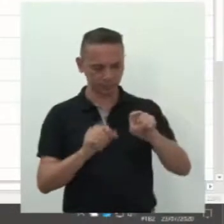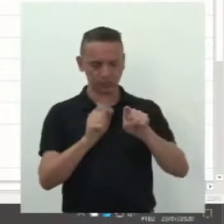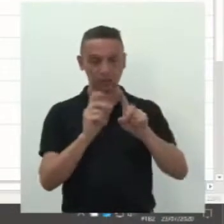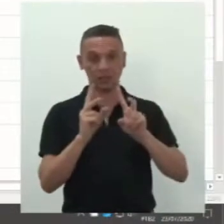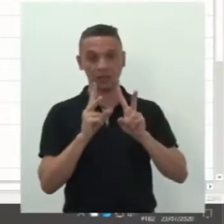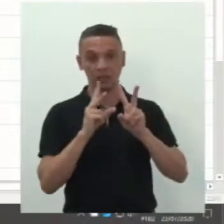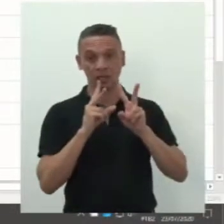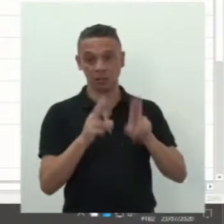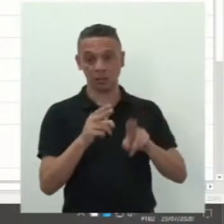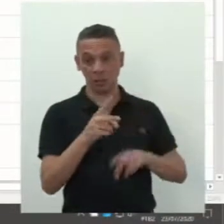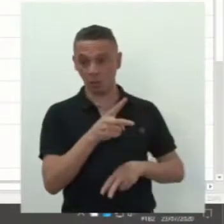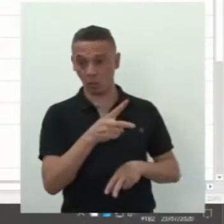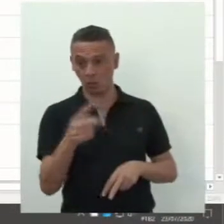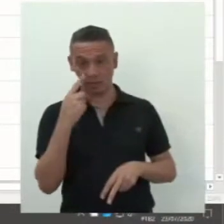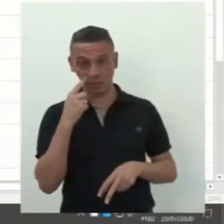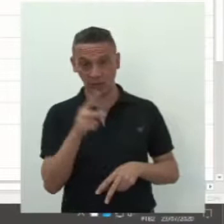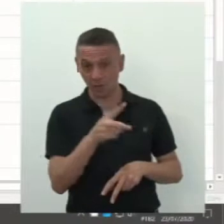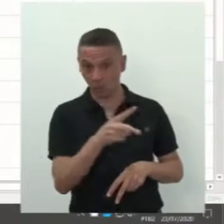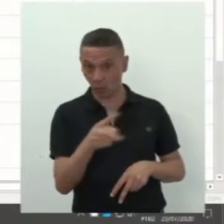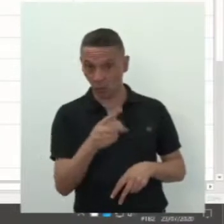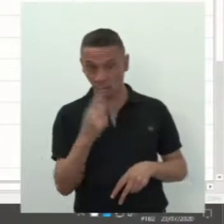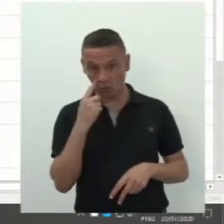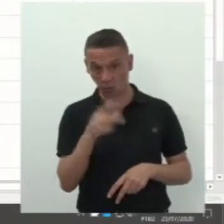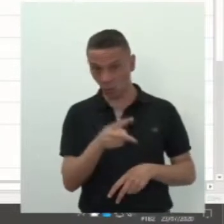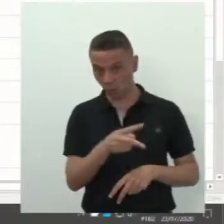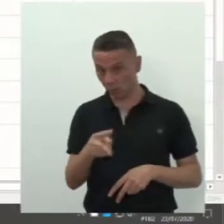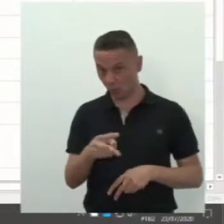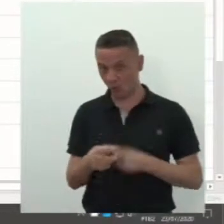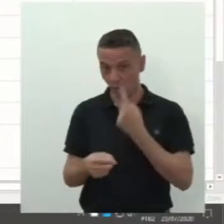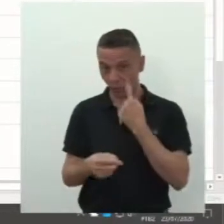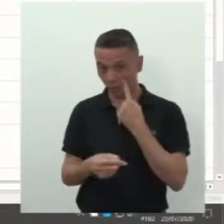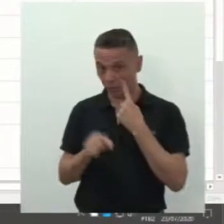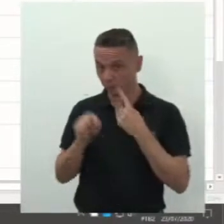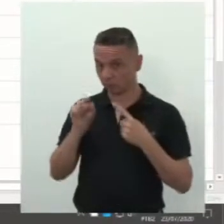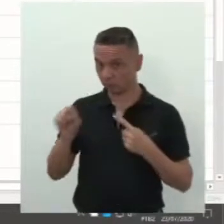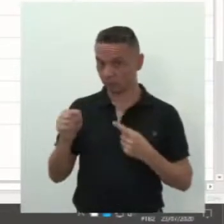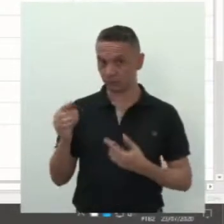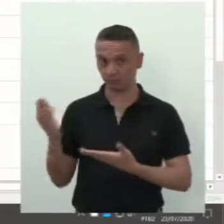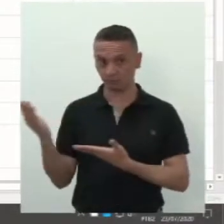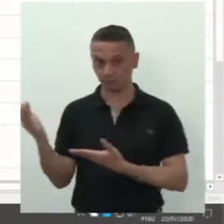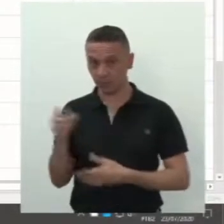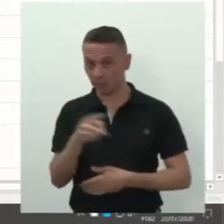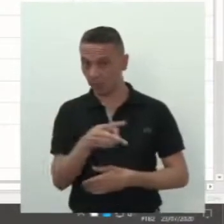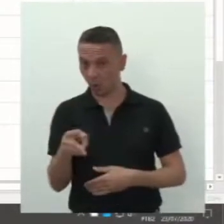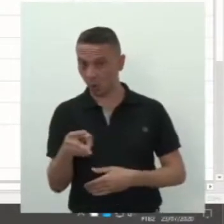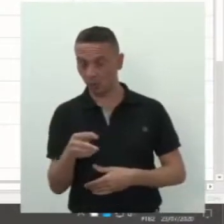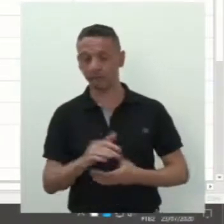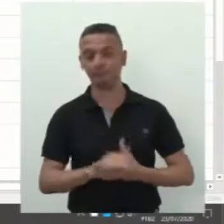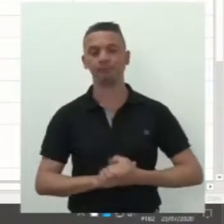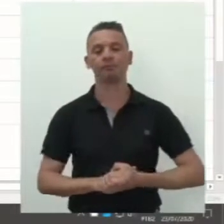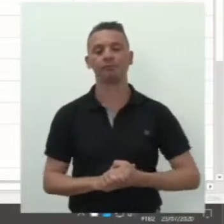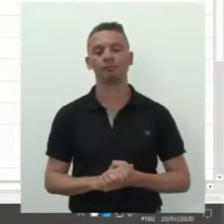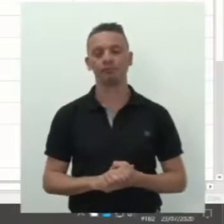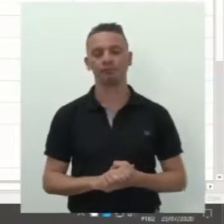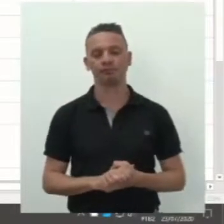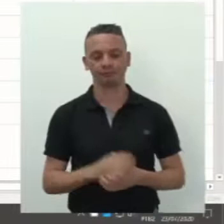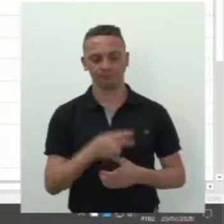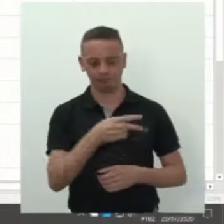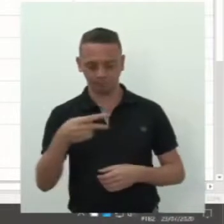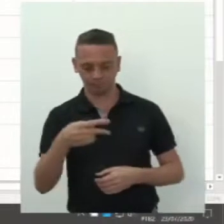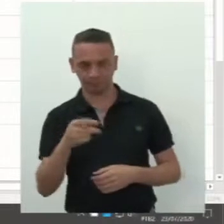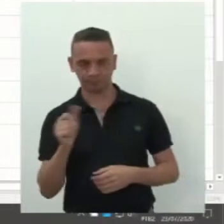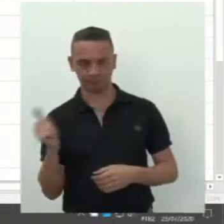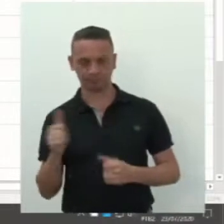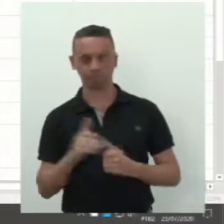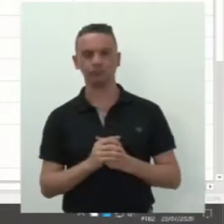igual. Eu estou indicando para o Excel aqui que eu vou fazer uma conta ou uma função, tá? Então, coloquei igual.